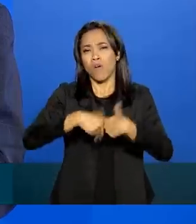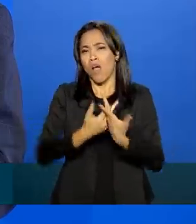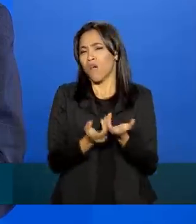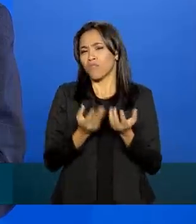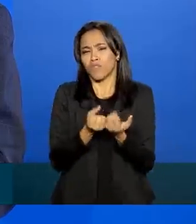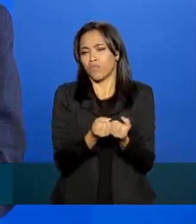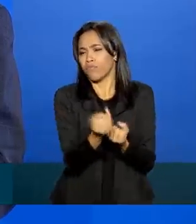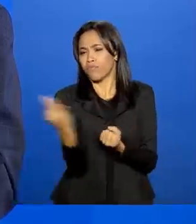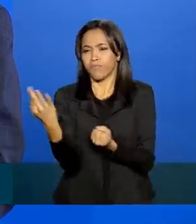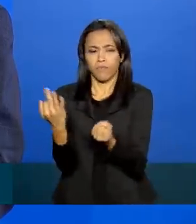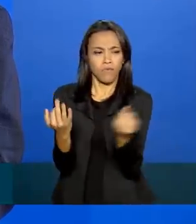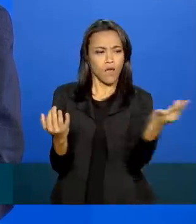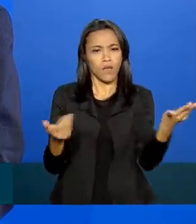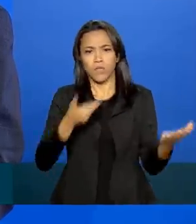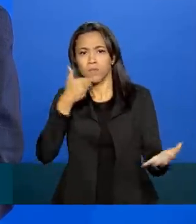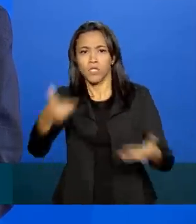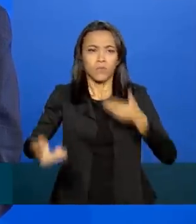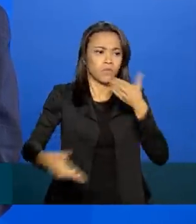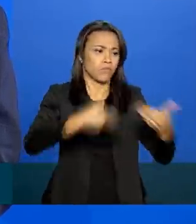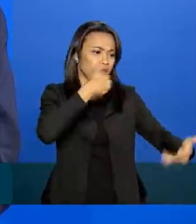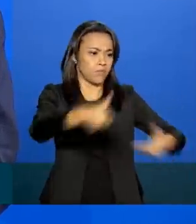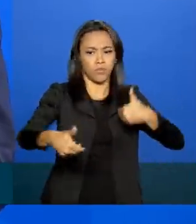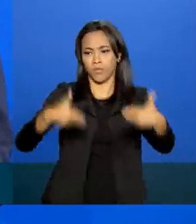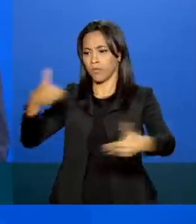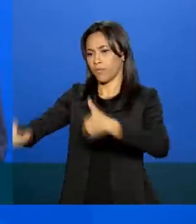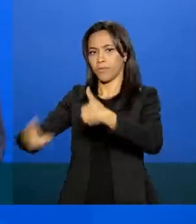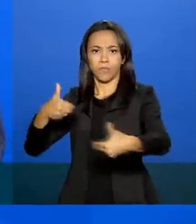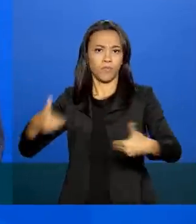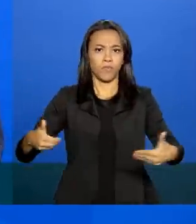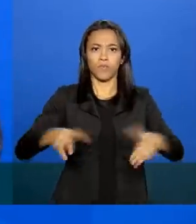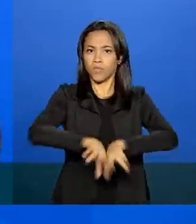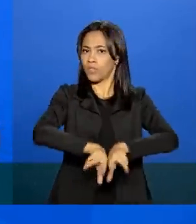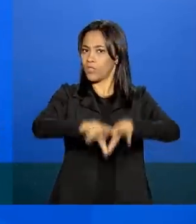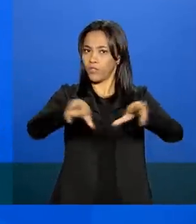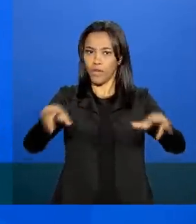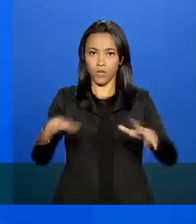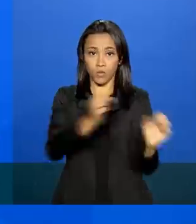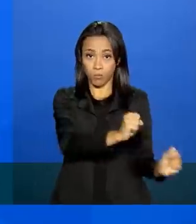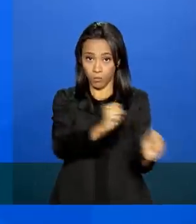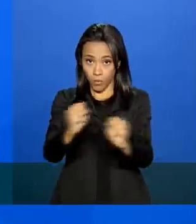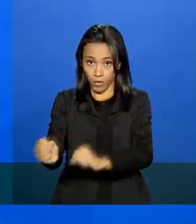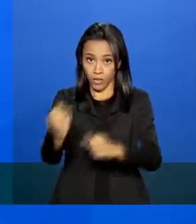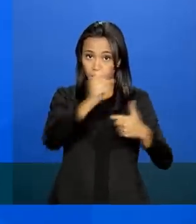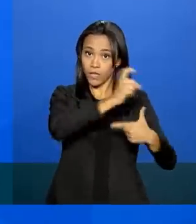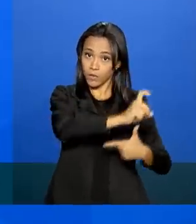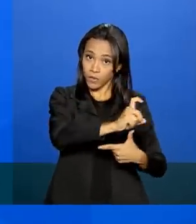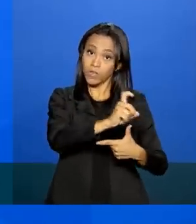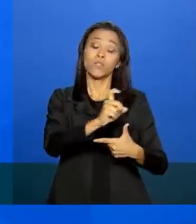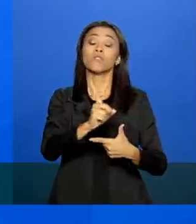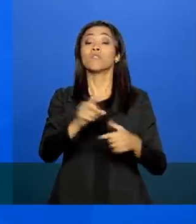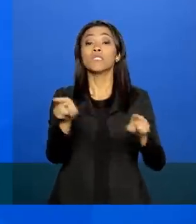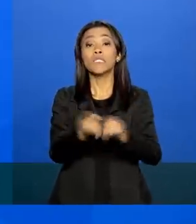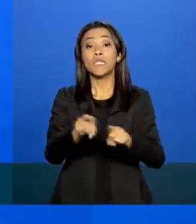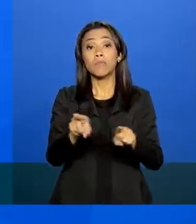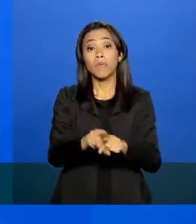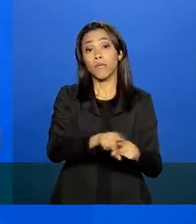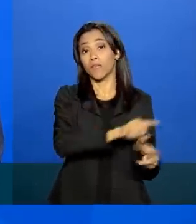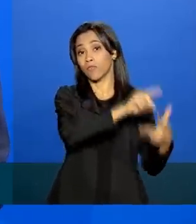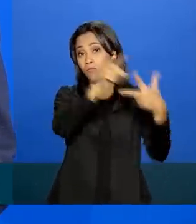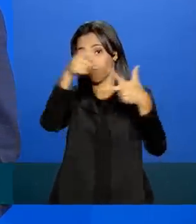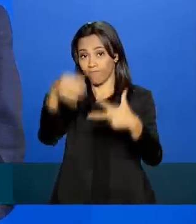por representantes de todas as instâncias dos poderes executivo e particularmente do poder